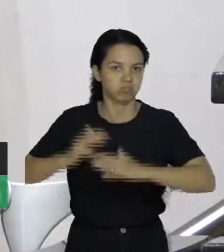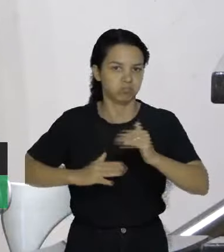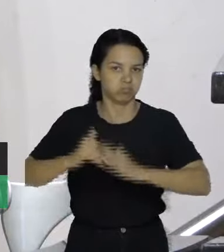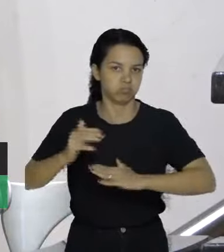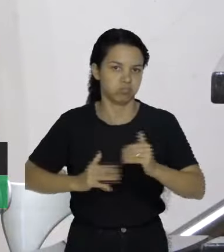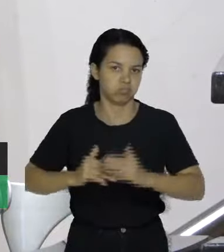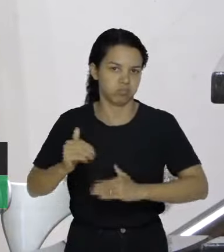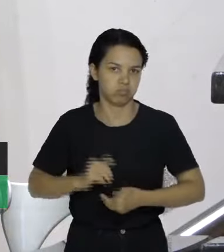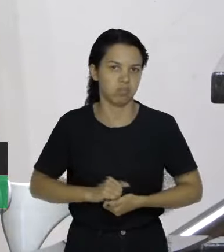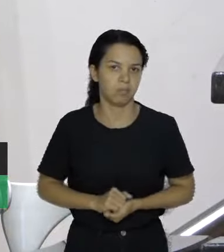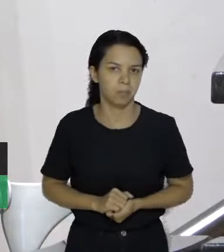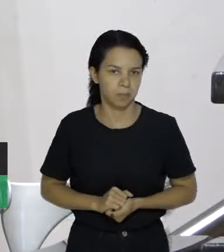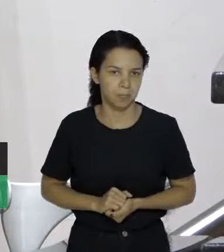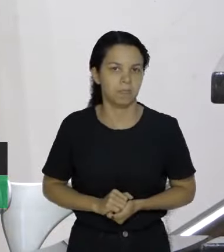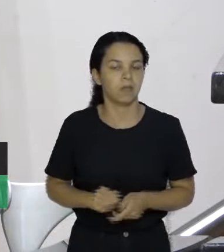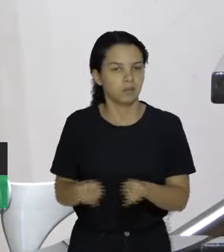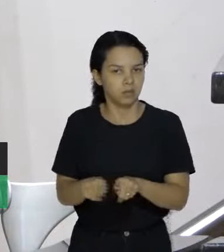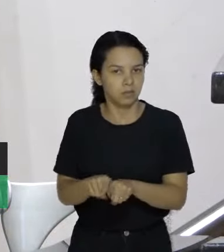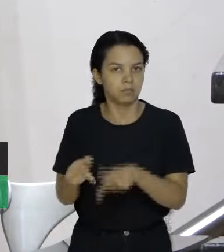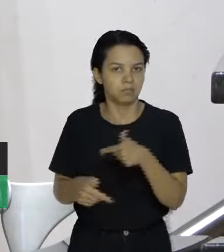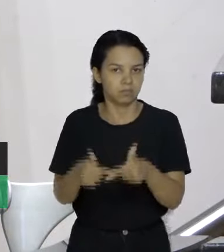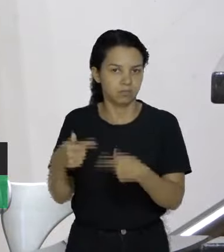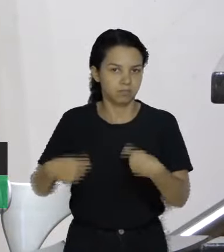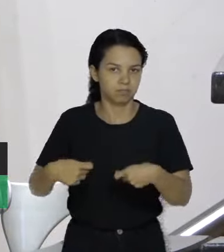e naturalmente o seu próprio trabalho